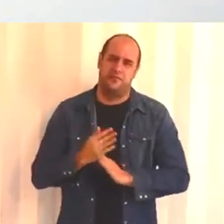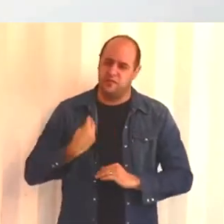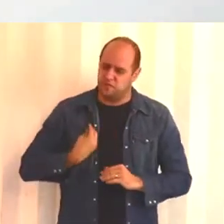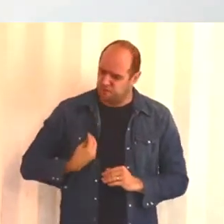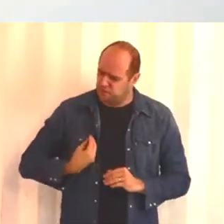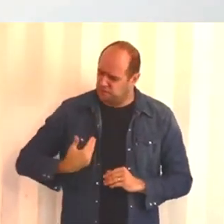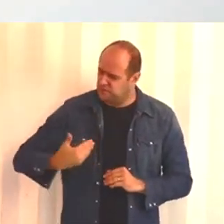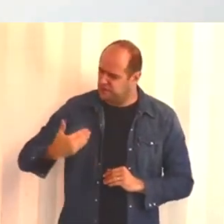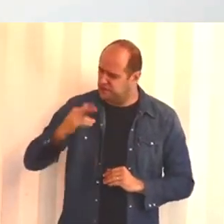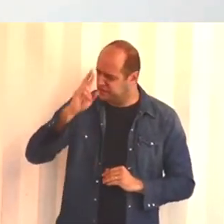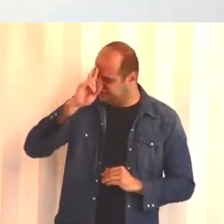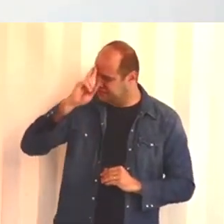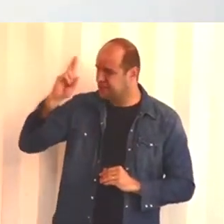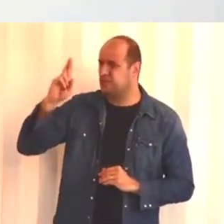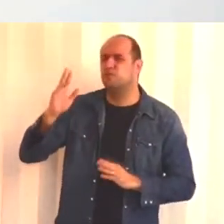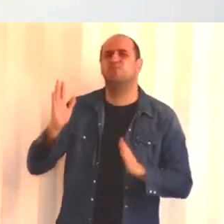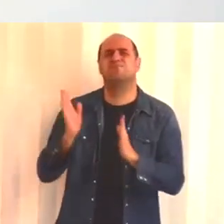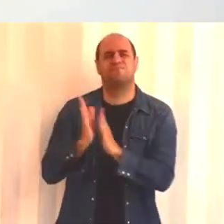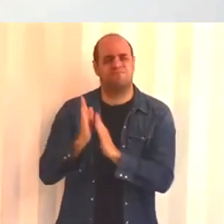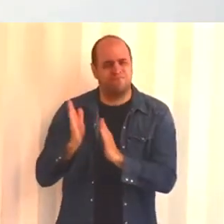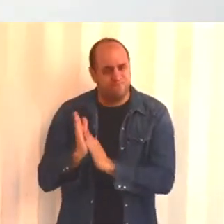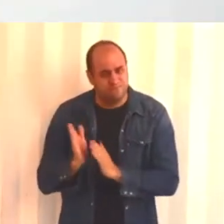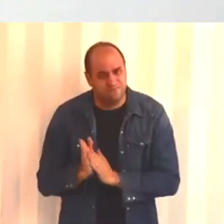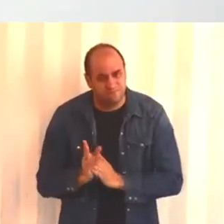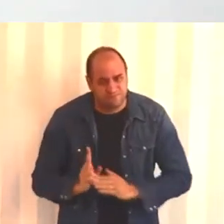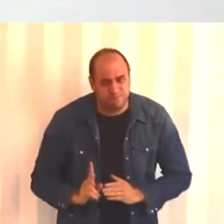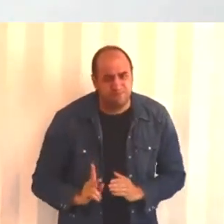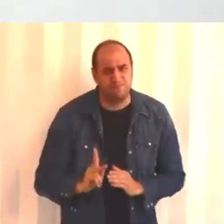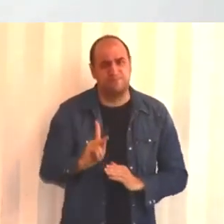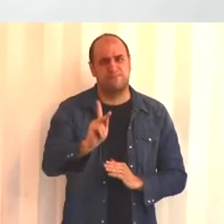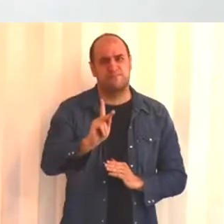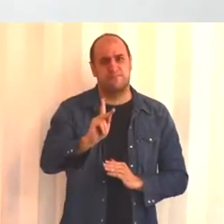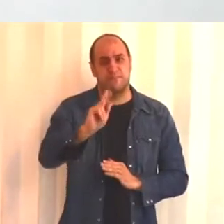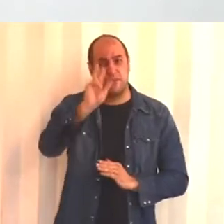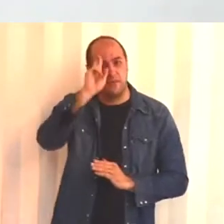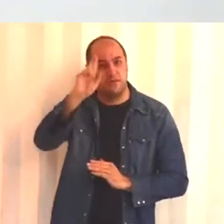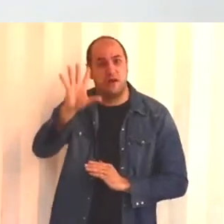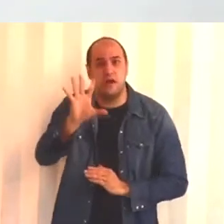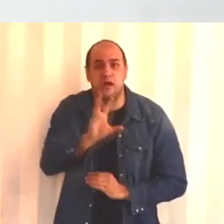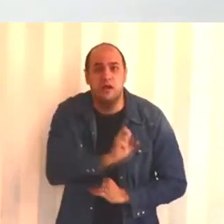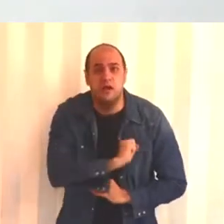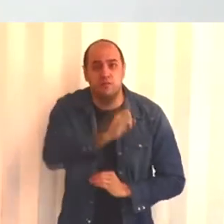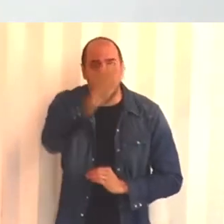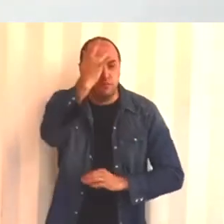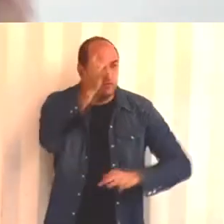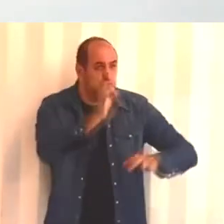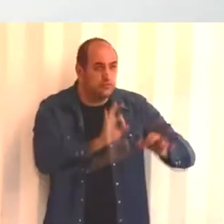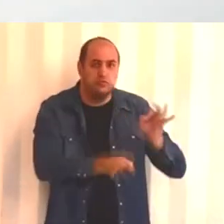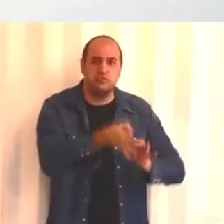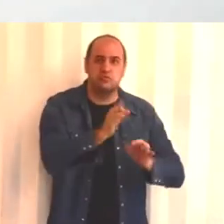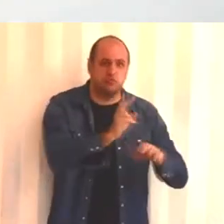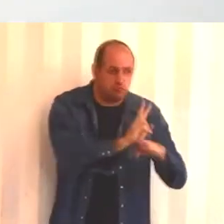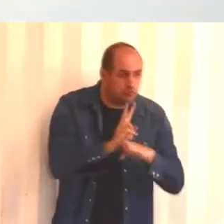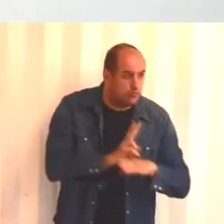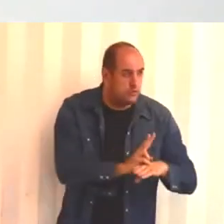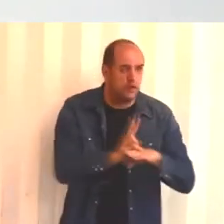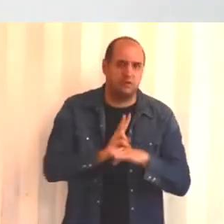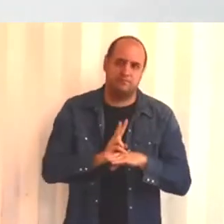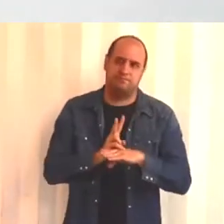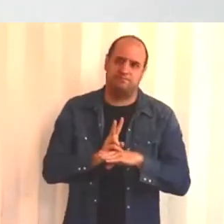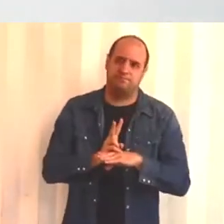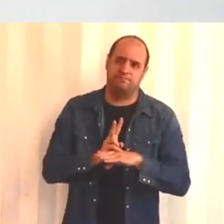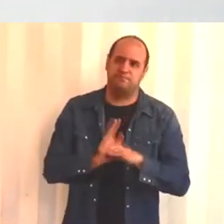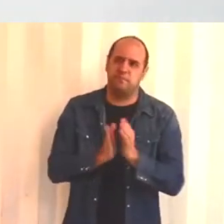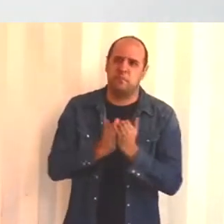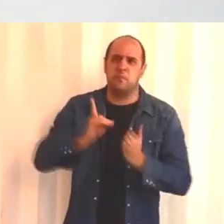viver, Senhor, eu vou te louvar. O Senhor ama os justos, o Senhor vela pelos seus. A palavra